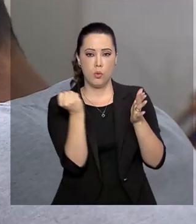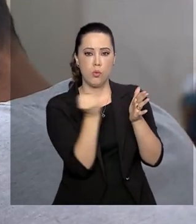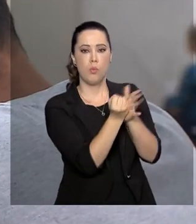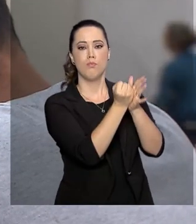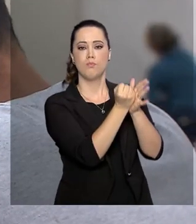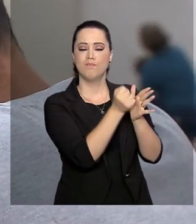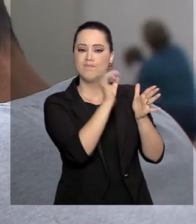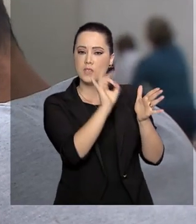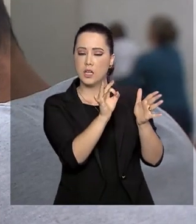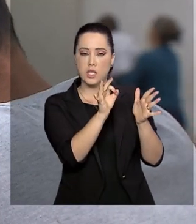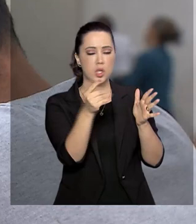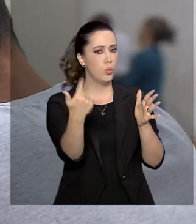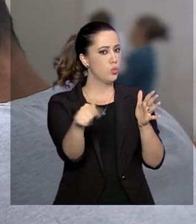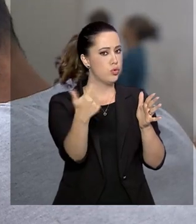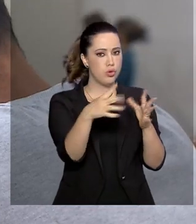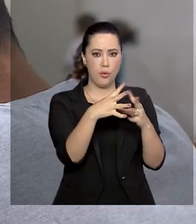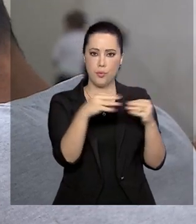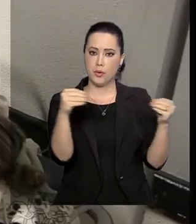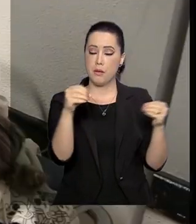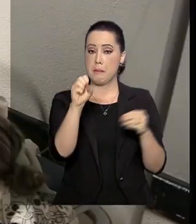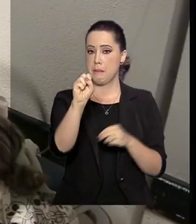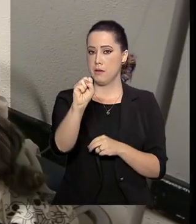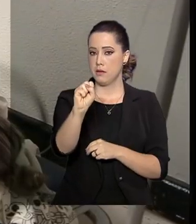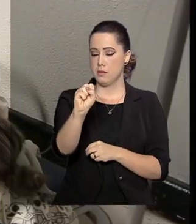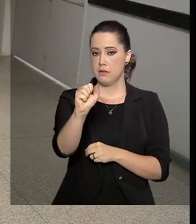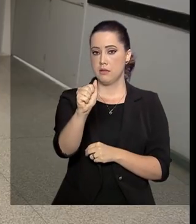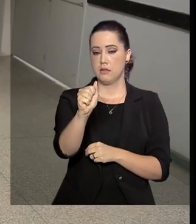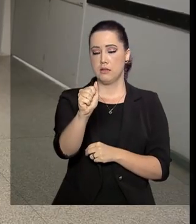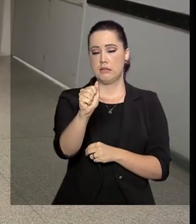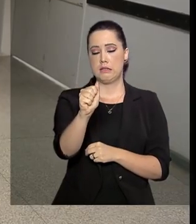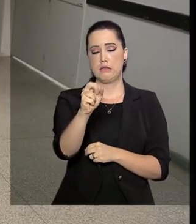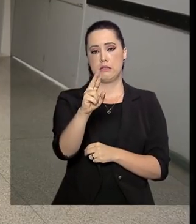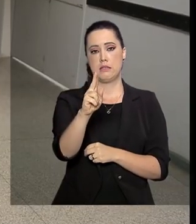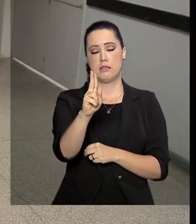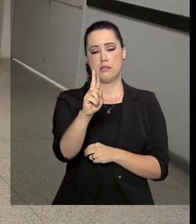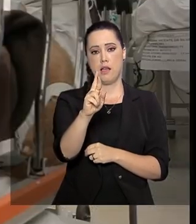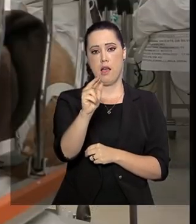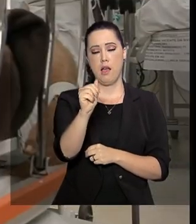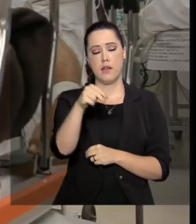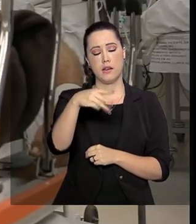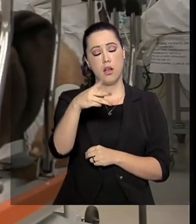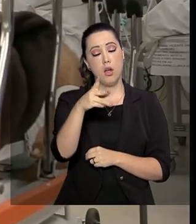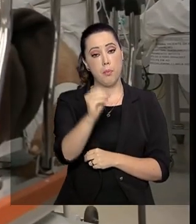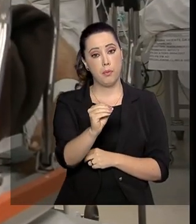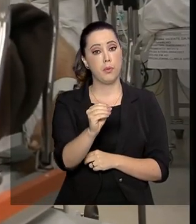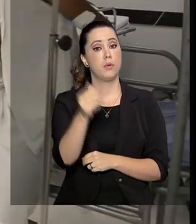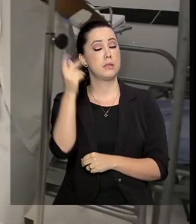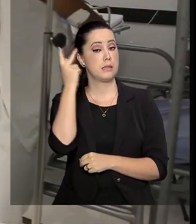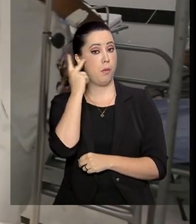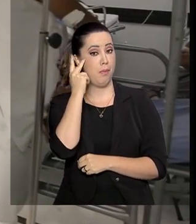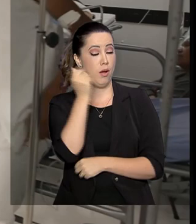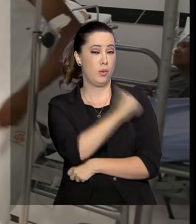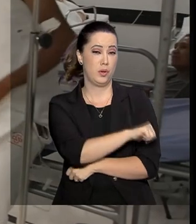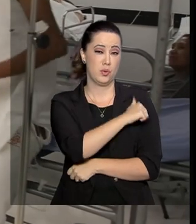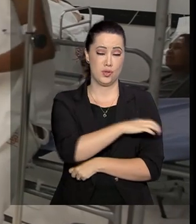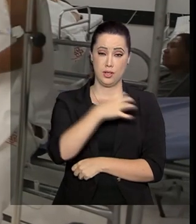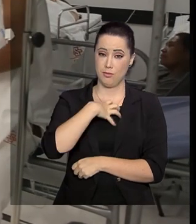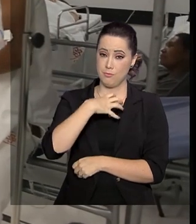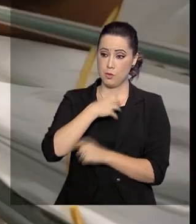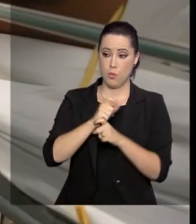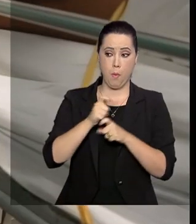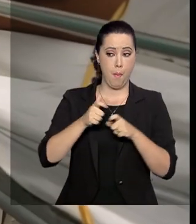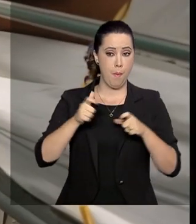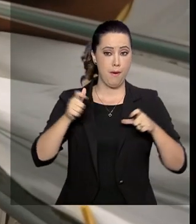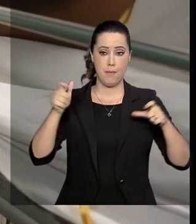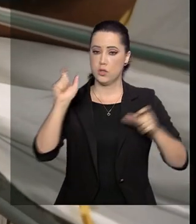sarampo e agora vive um surto da doença. São Paulo, Rio de Janeiro e Bahia têm registrado um aumento no número de